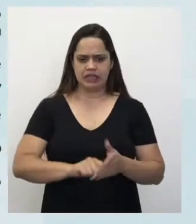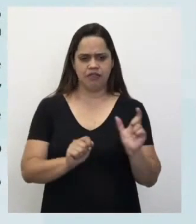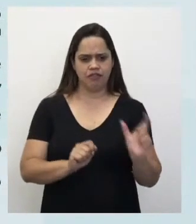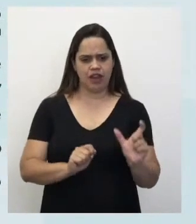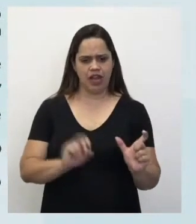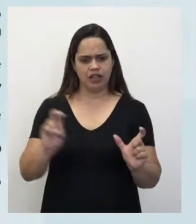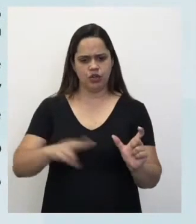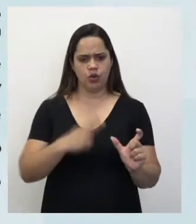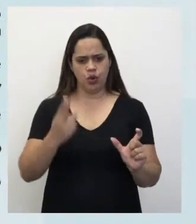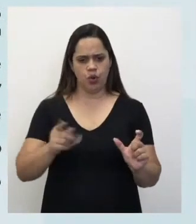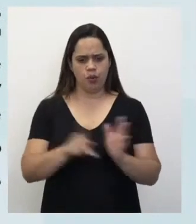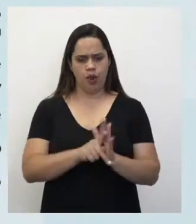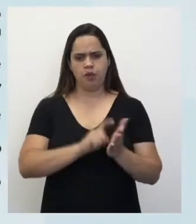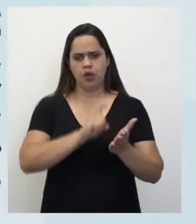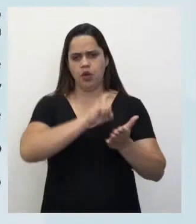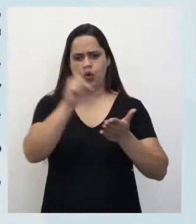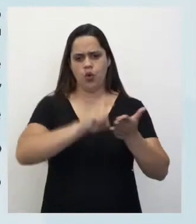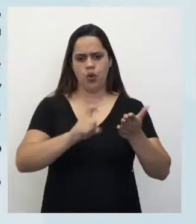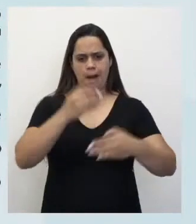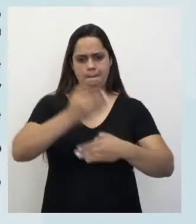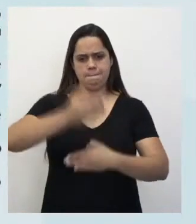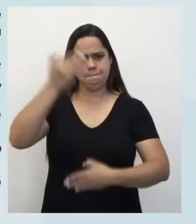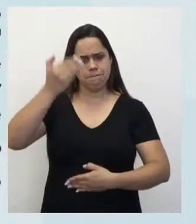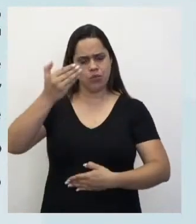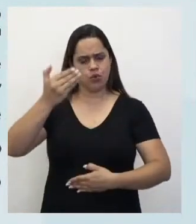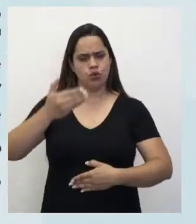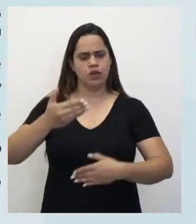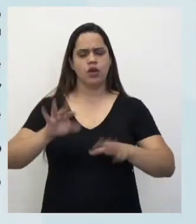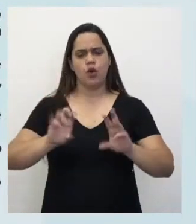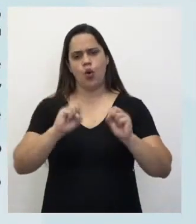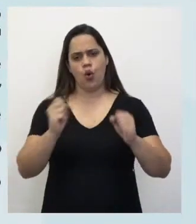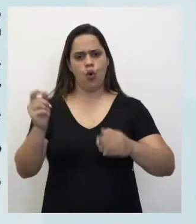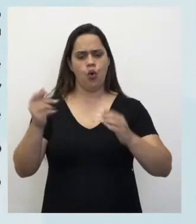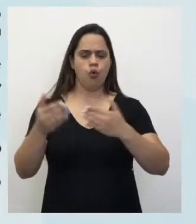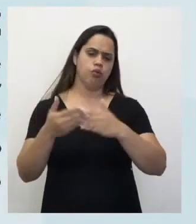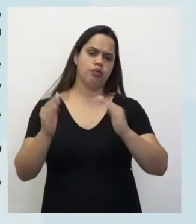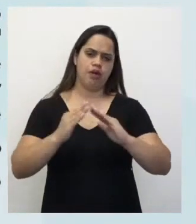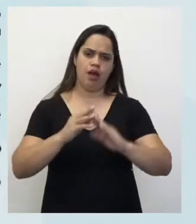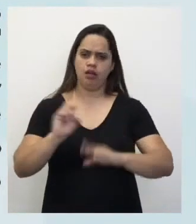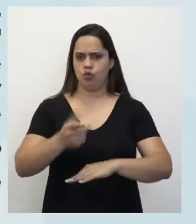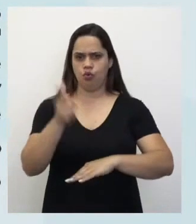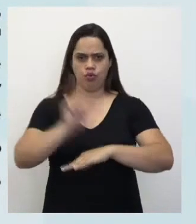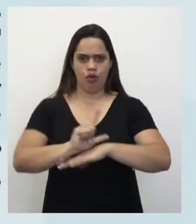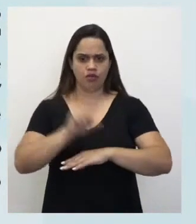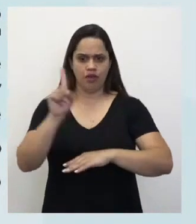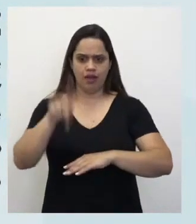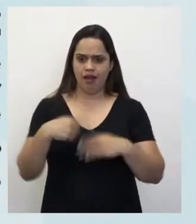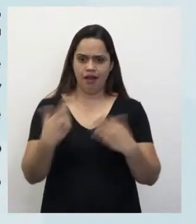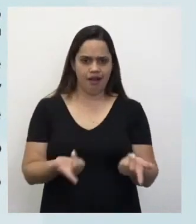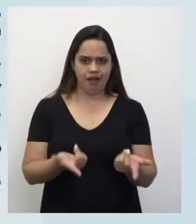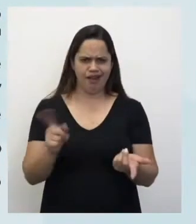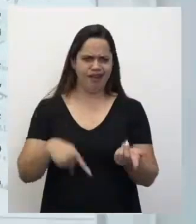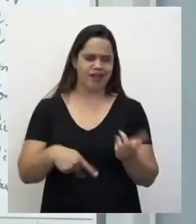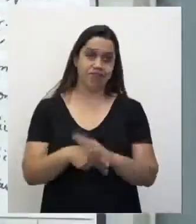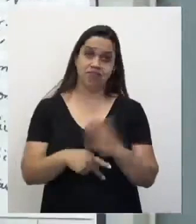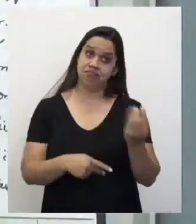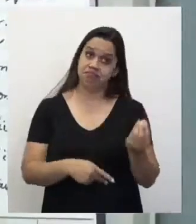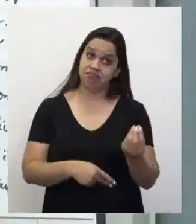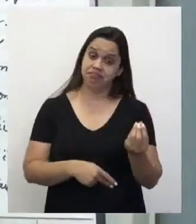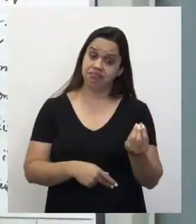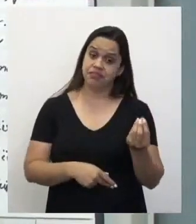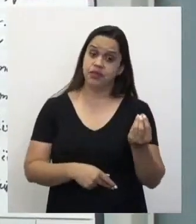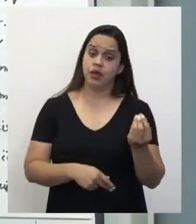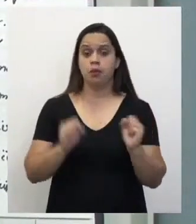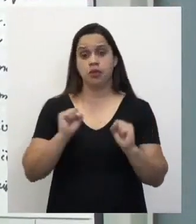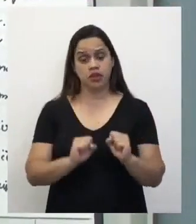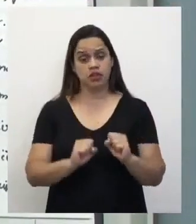ou palavras de ordem pichadas em muros e fachadas de residências e comércios. Isso aí é uma coisa meio genérica, né? Poderia ser, os